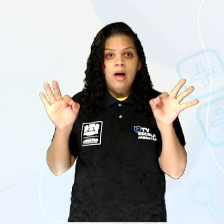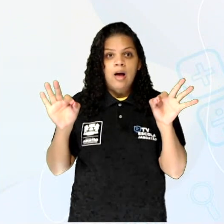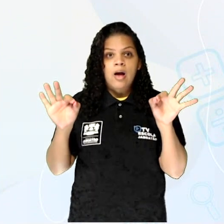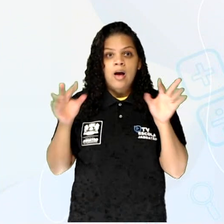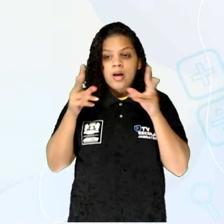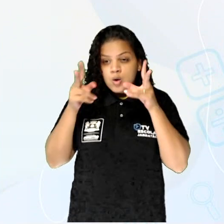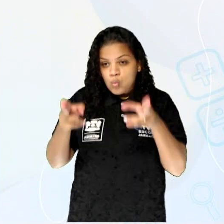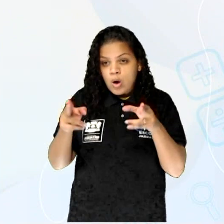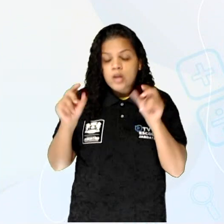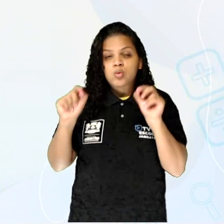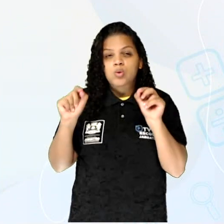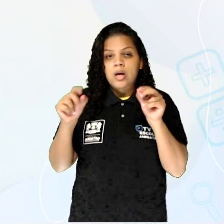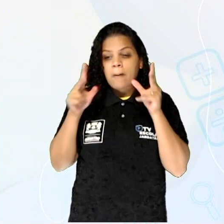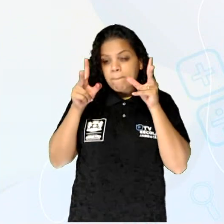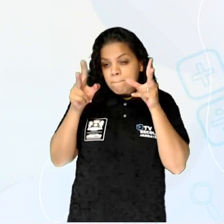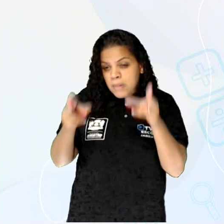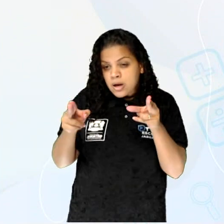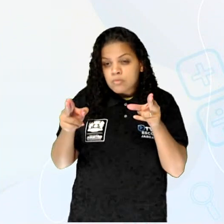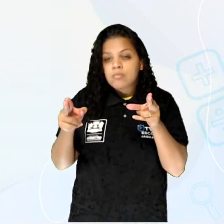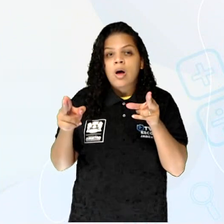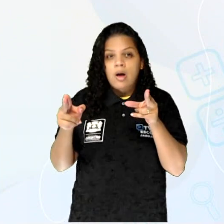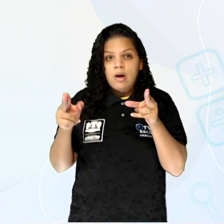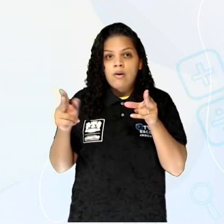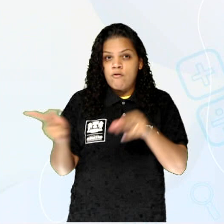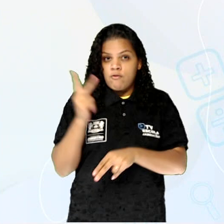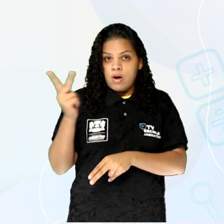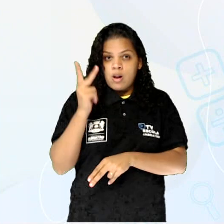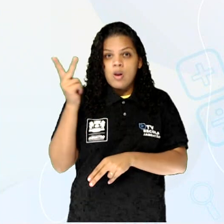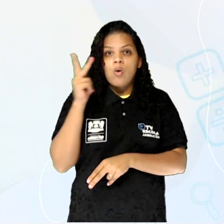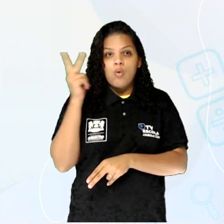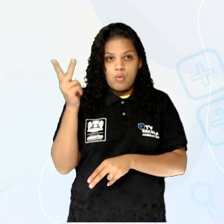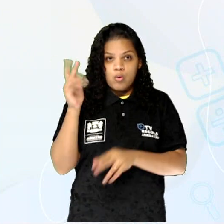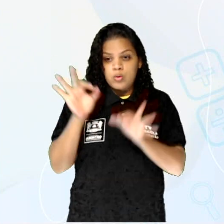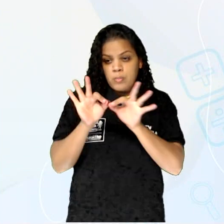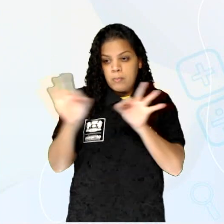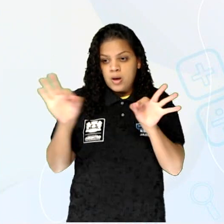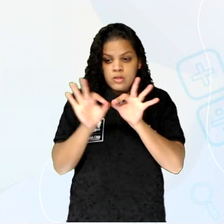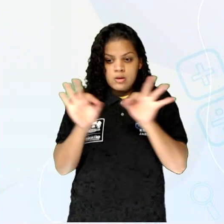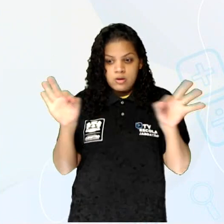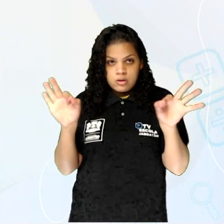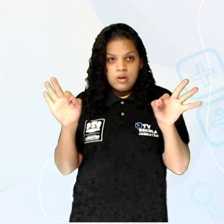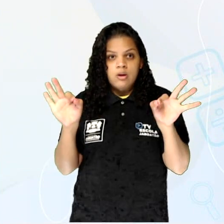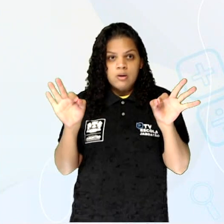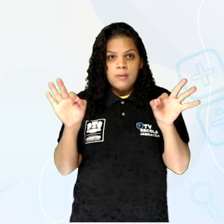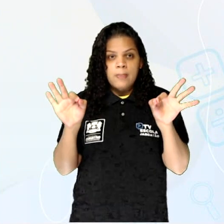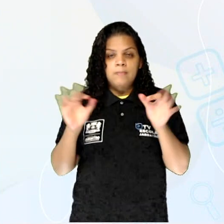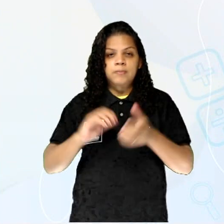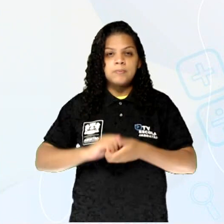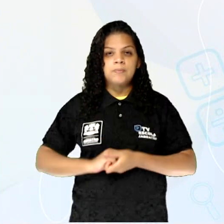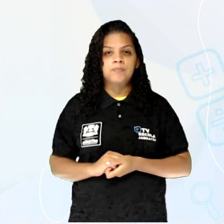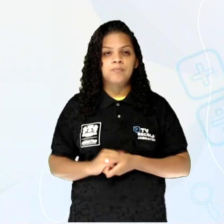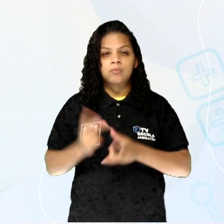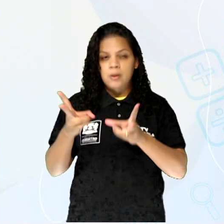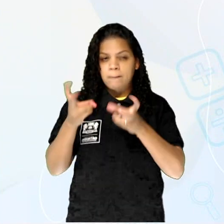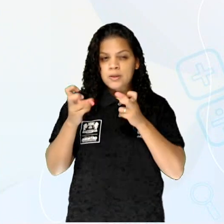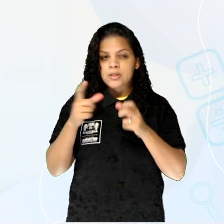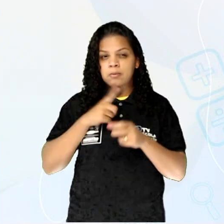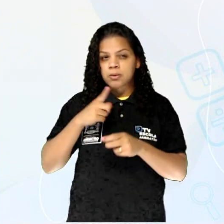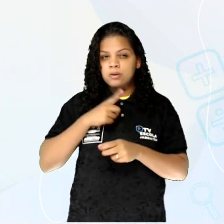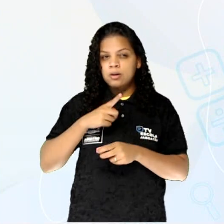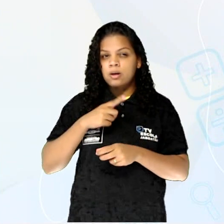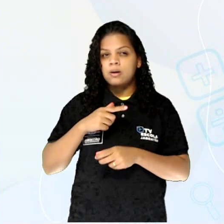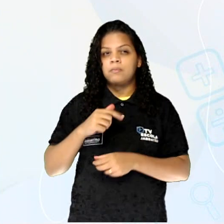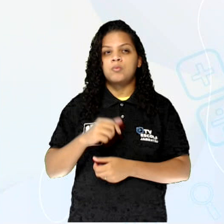medida mesmo em posições diferentes observem nós temos o segmento de reta